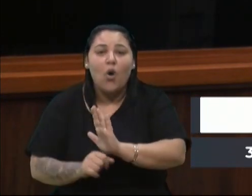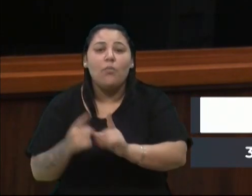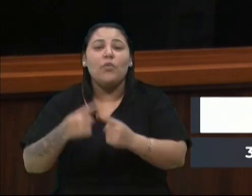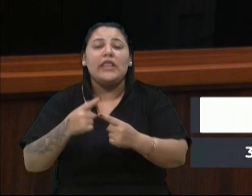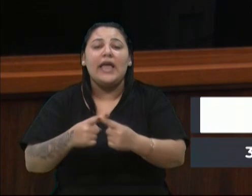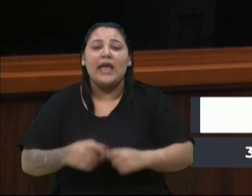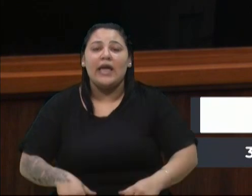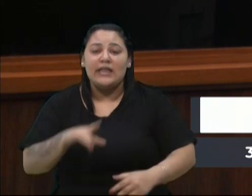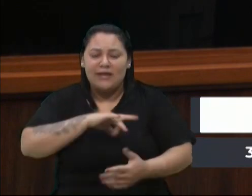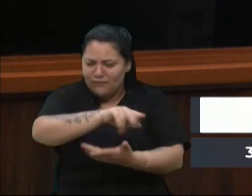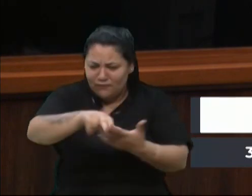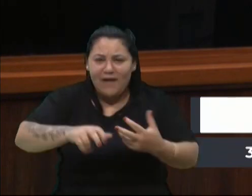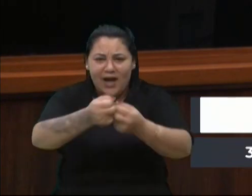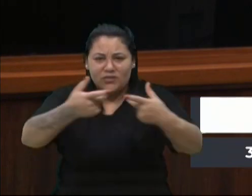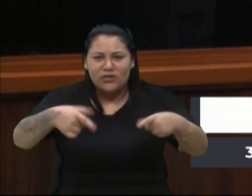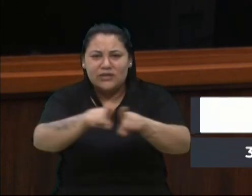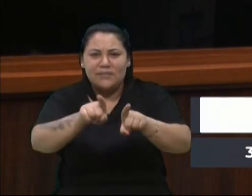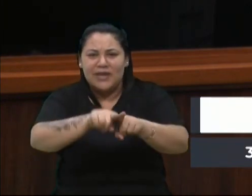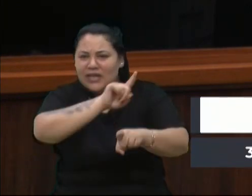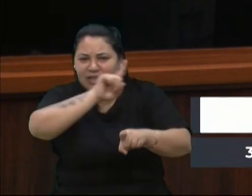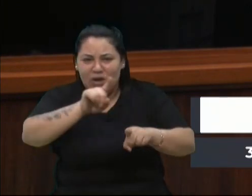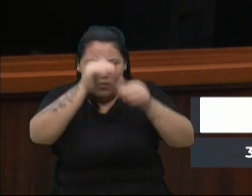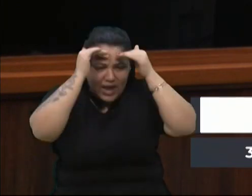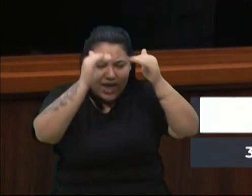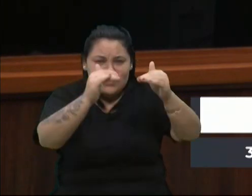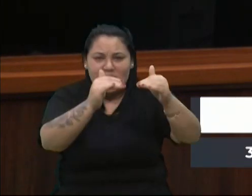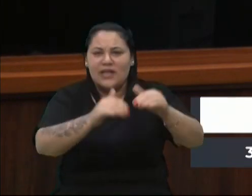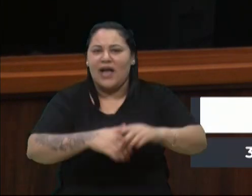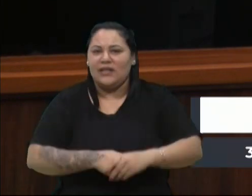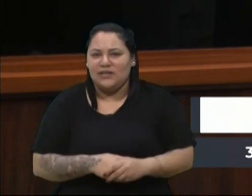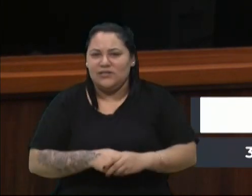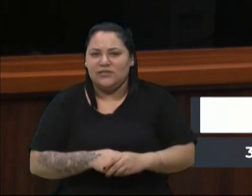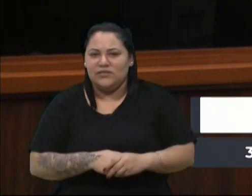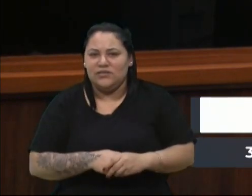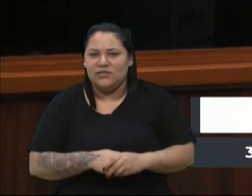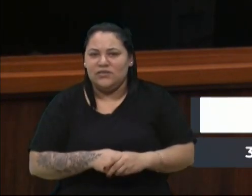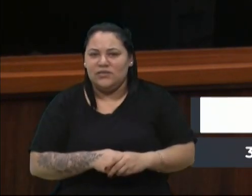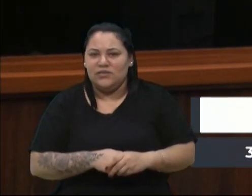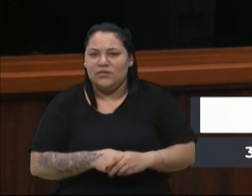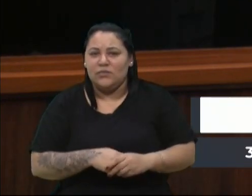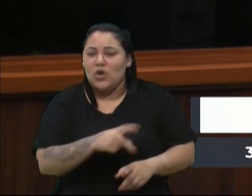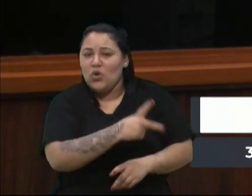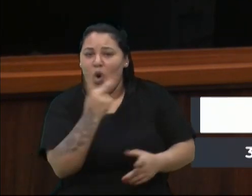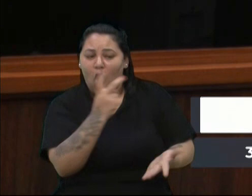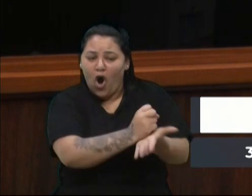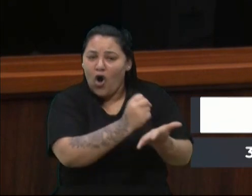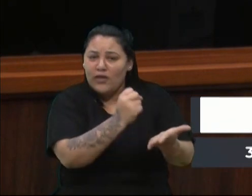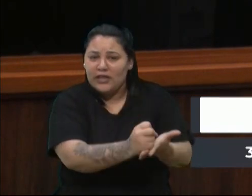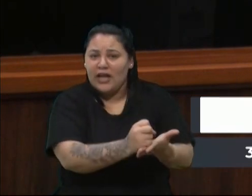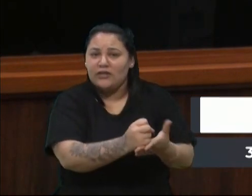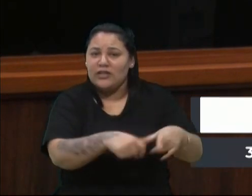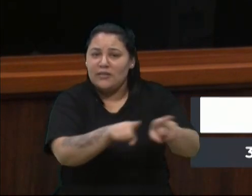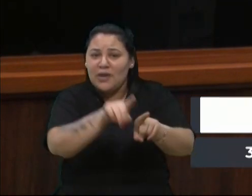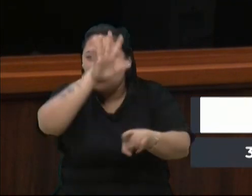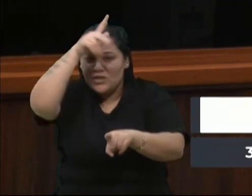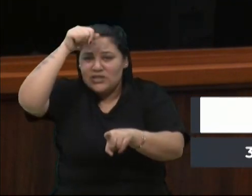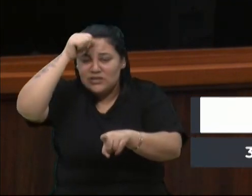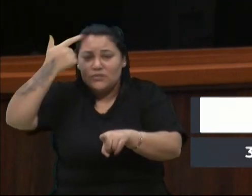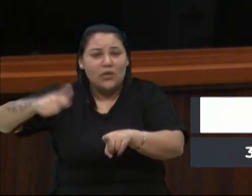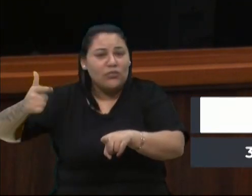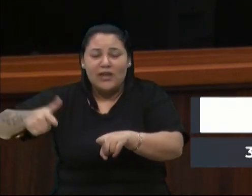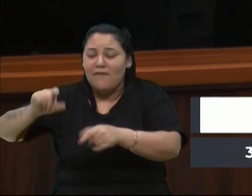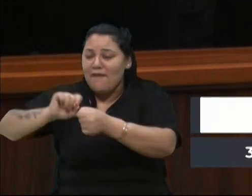várias coisas que não está sendo cumprido pelos contratados e que o município não tem